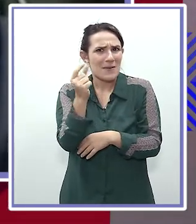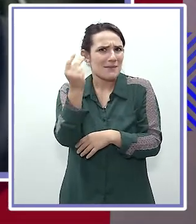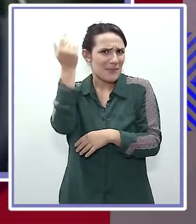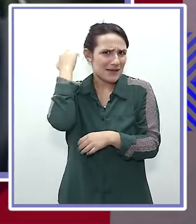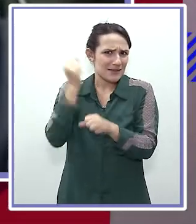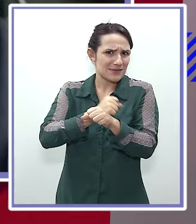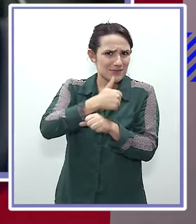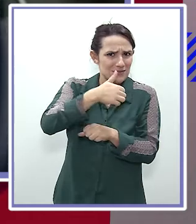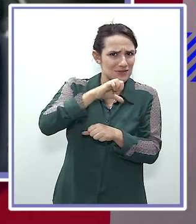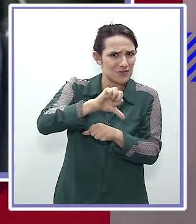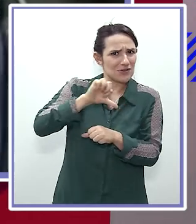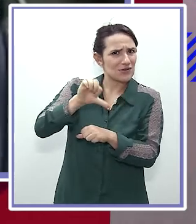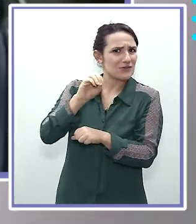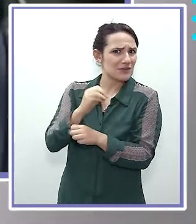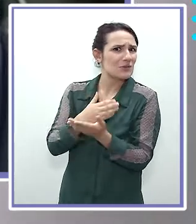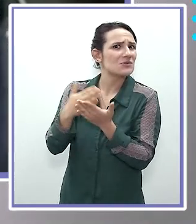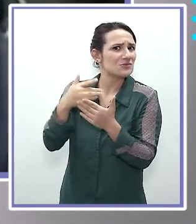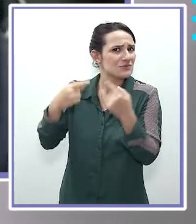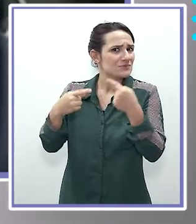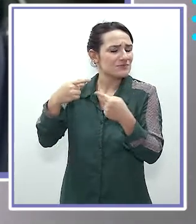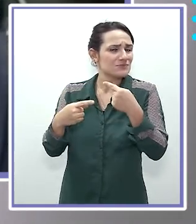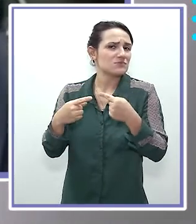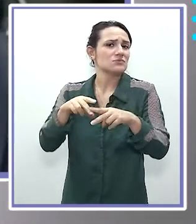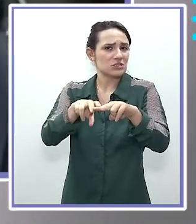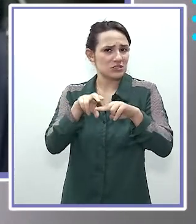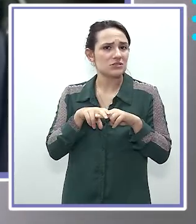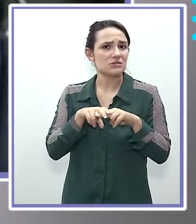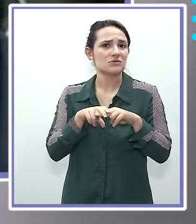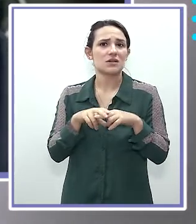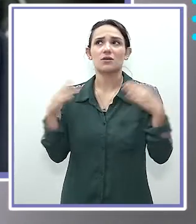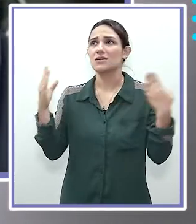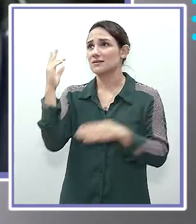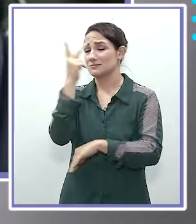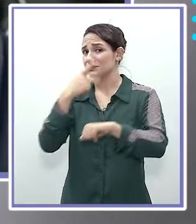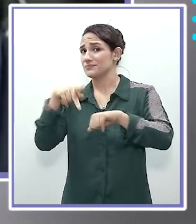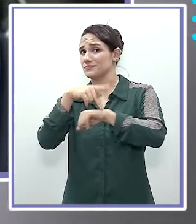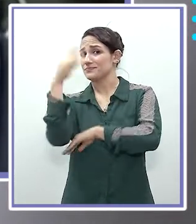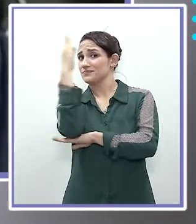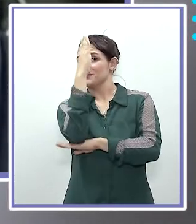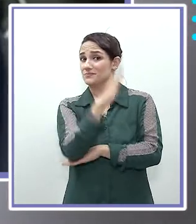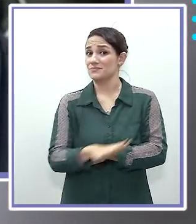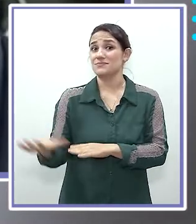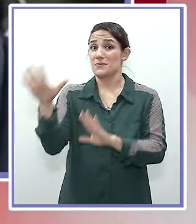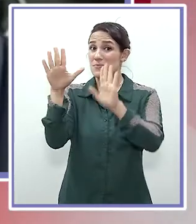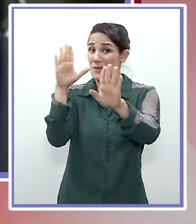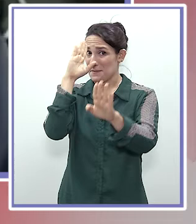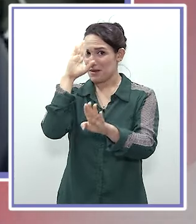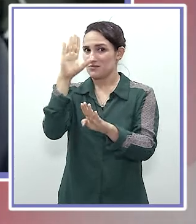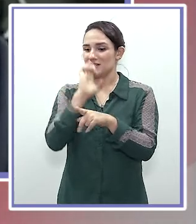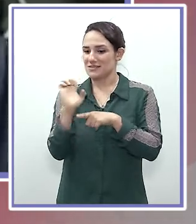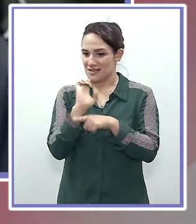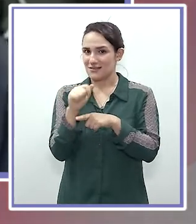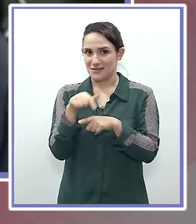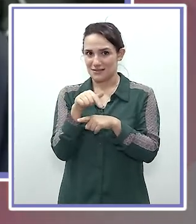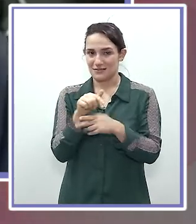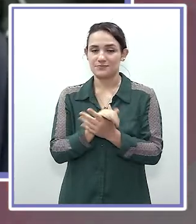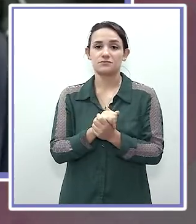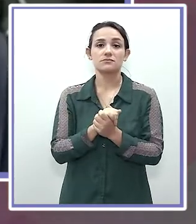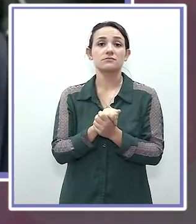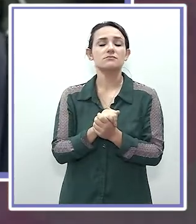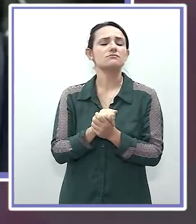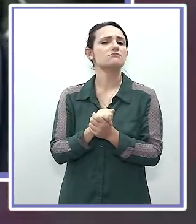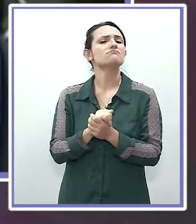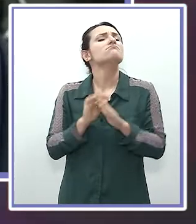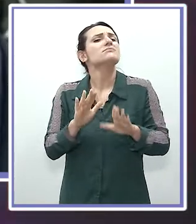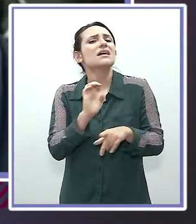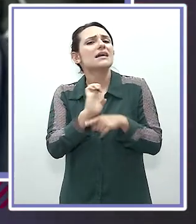É uma possibilidade, começou esse debate em todo o país, principalmente pelos estados afetados, mas em